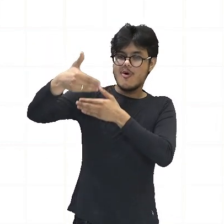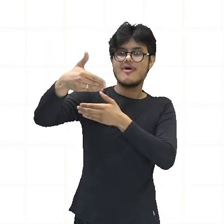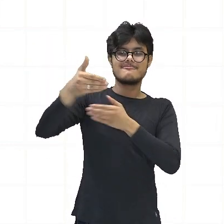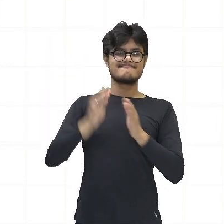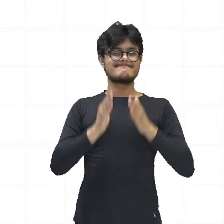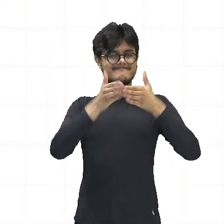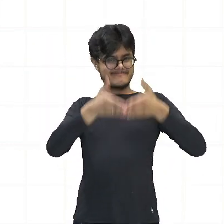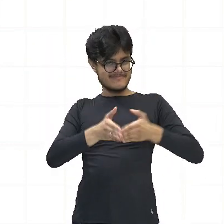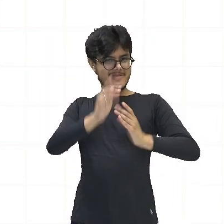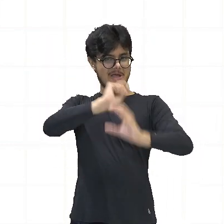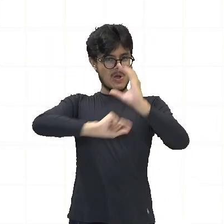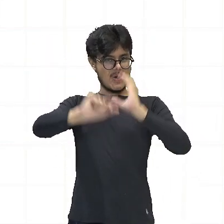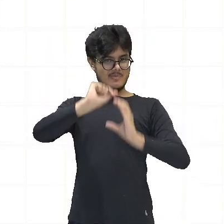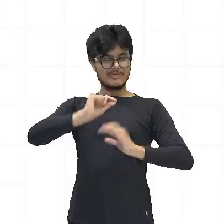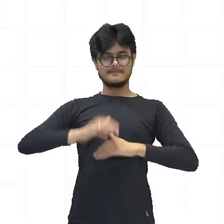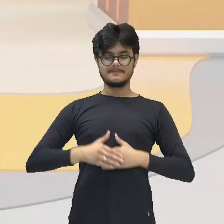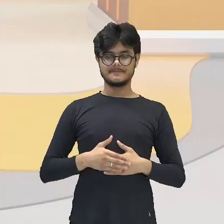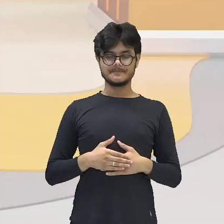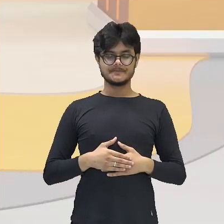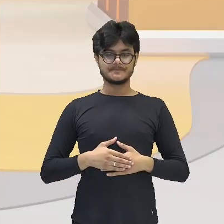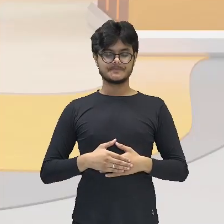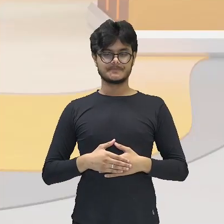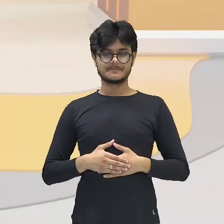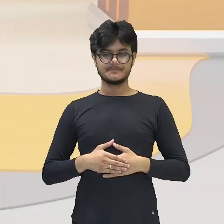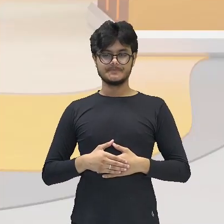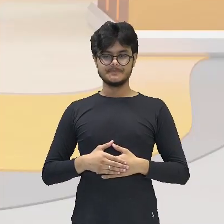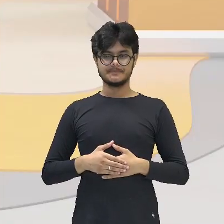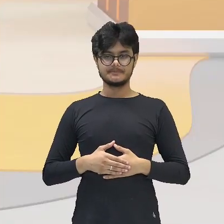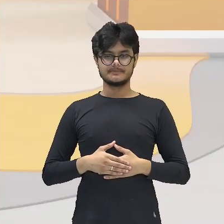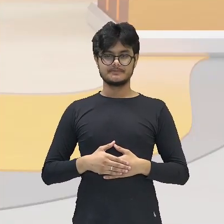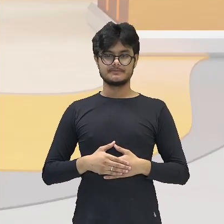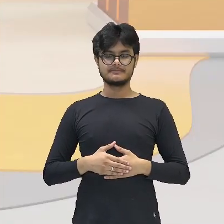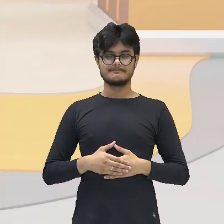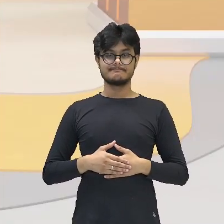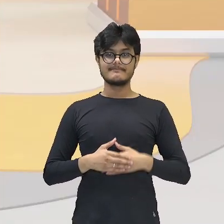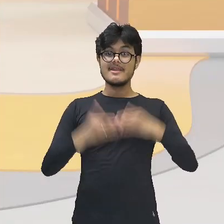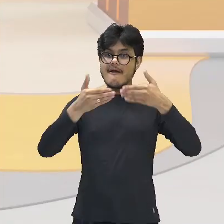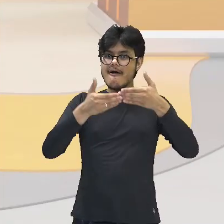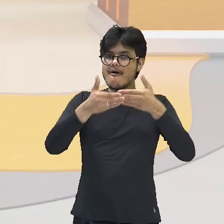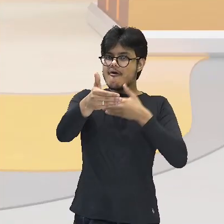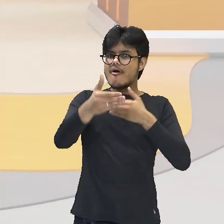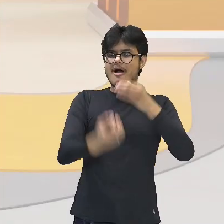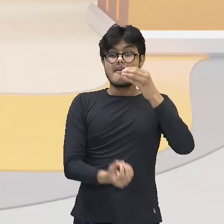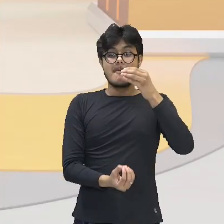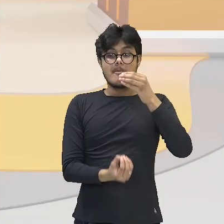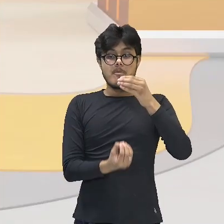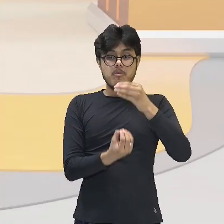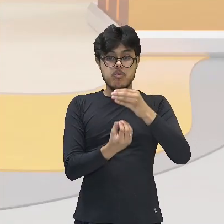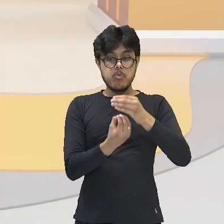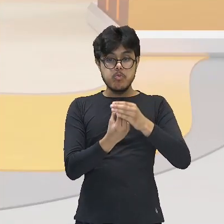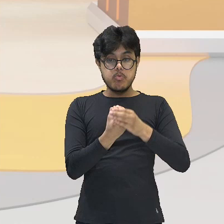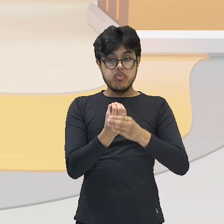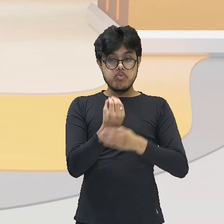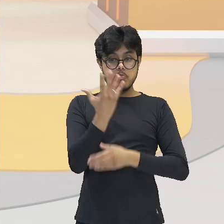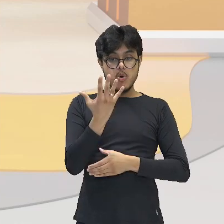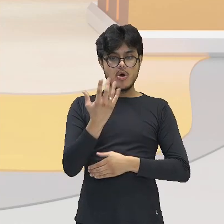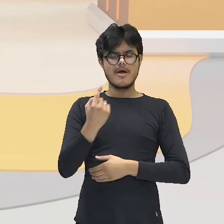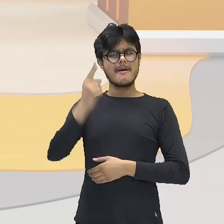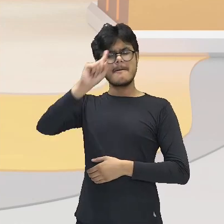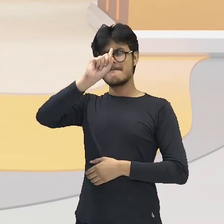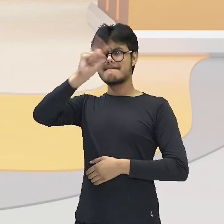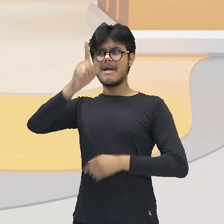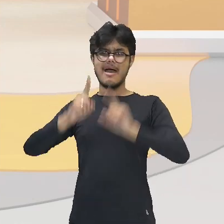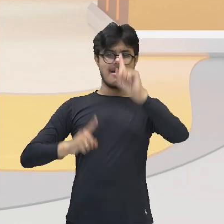expansão capitalista. E aí nós temos, né, o surgimento de algumas invenções,